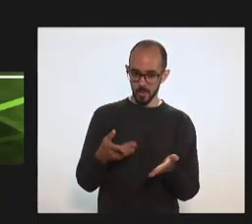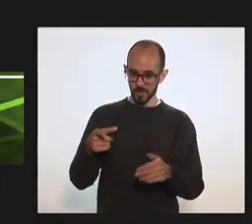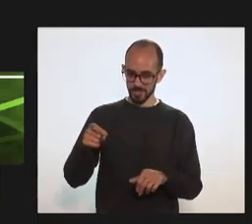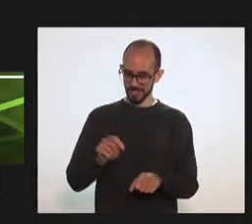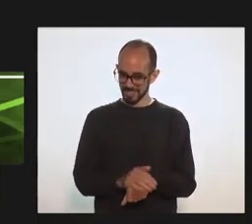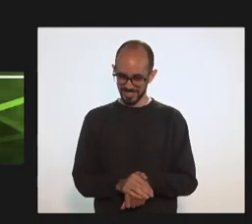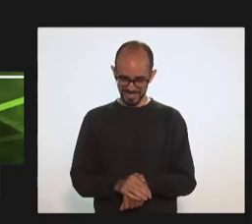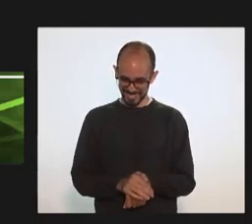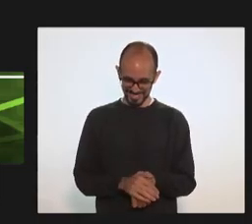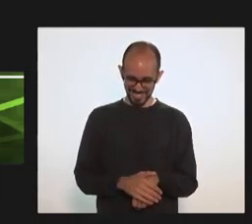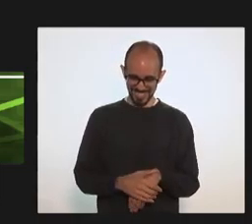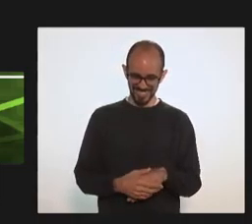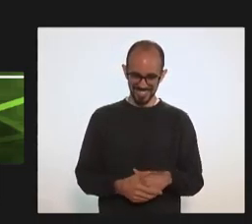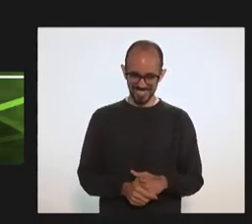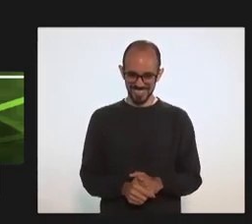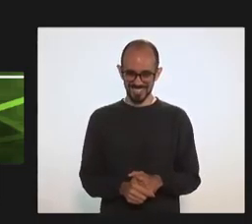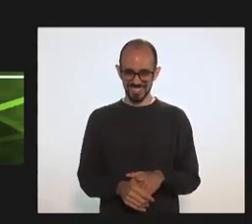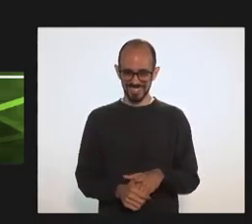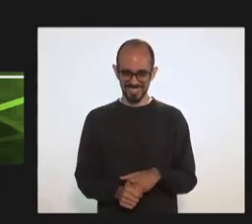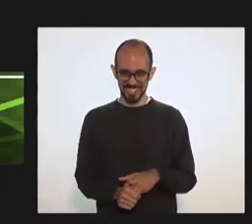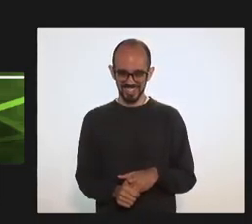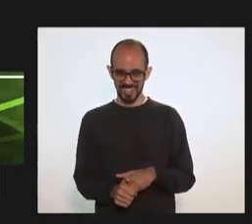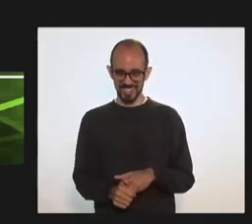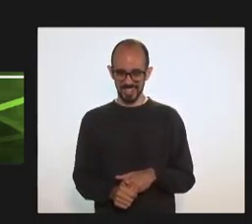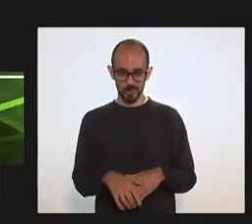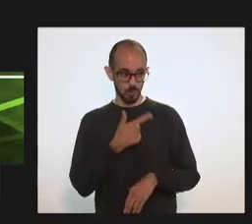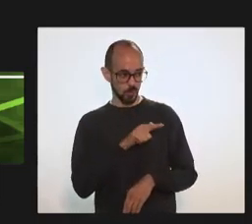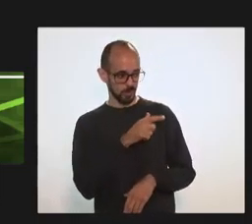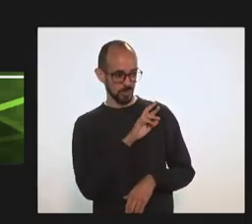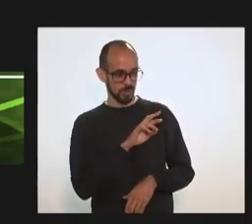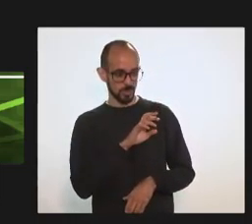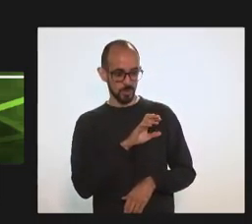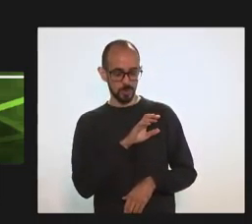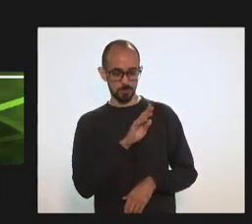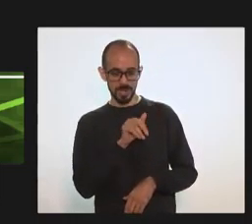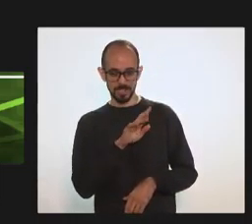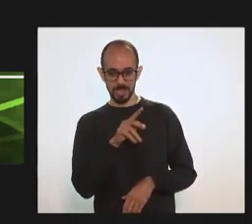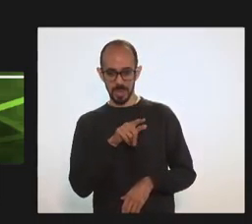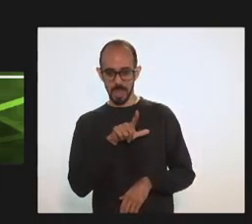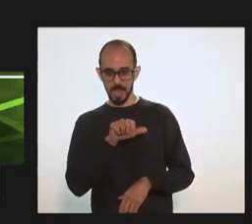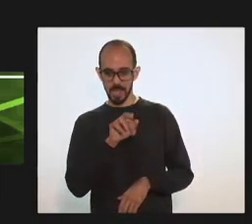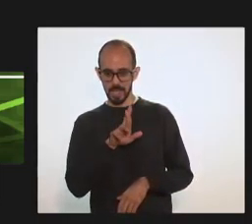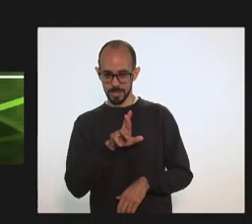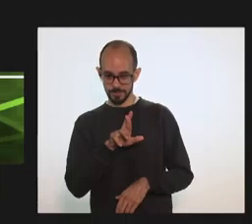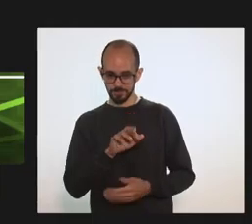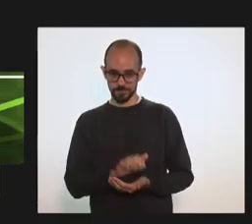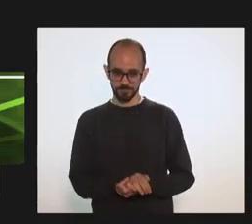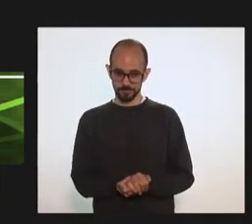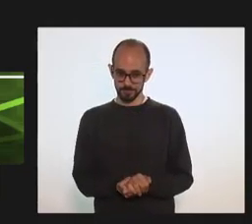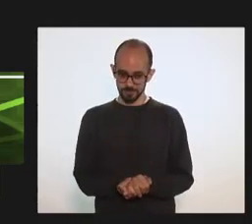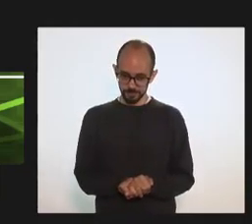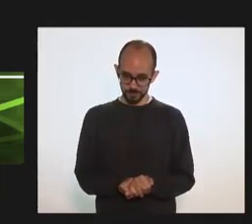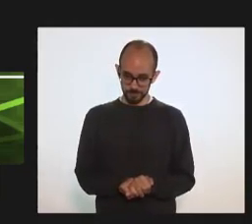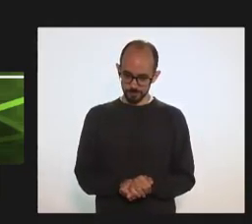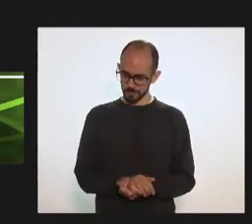hoje. Agradecendo mais uma vez, deputados, o vice-presidente deputado Rodrigo Bacelar, deputado Chico Machado,